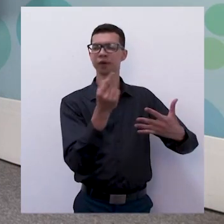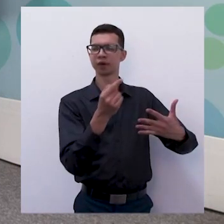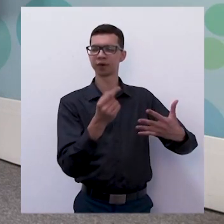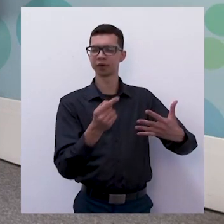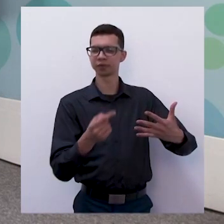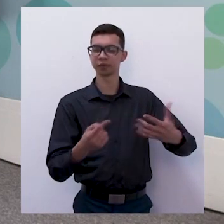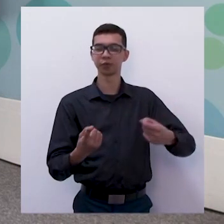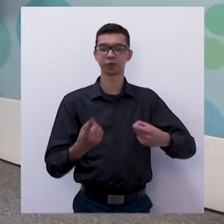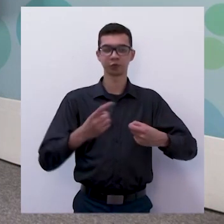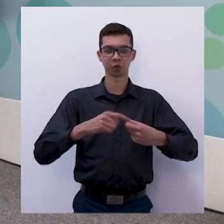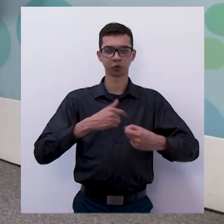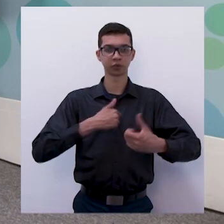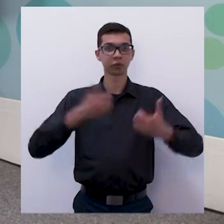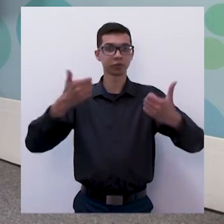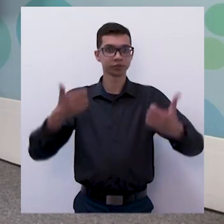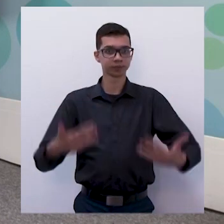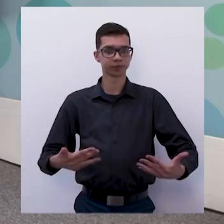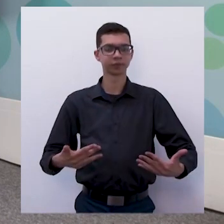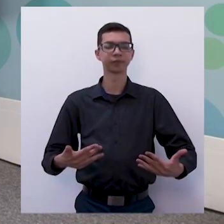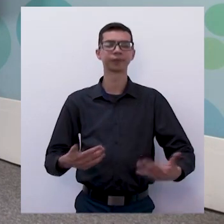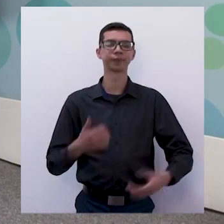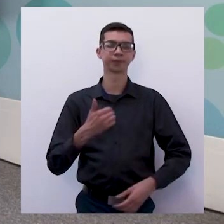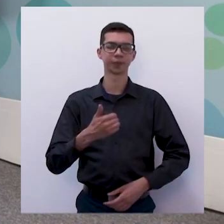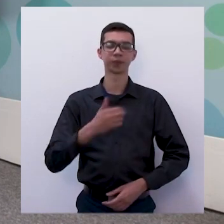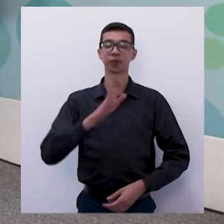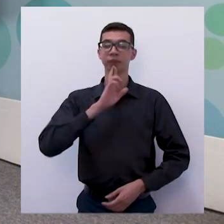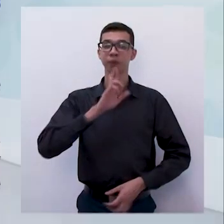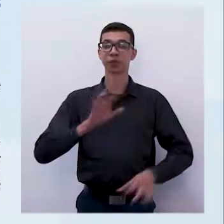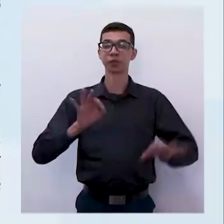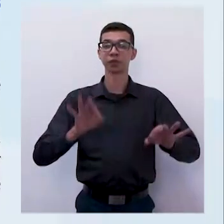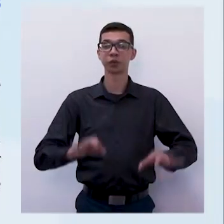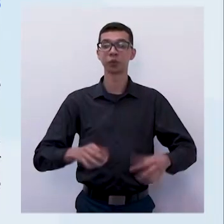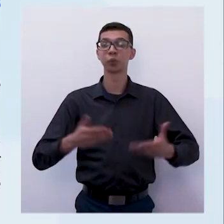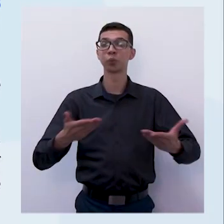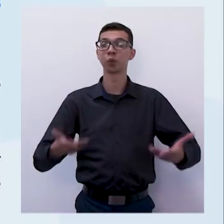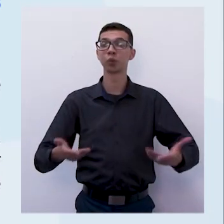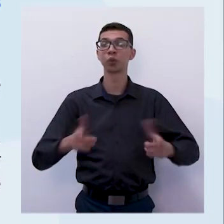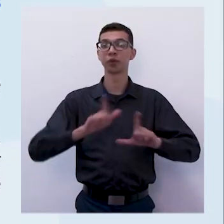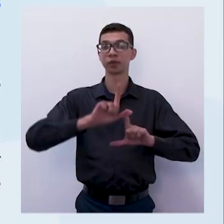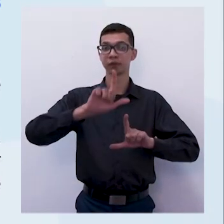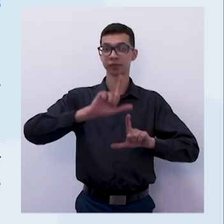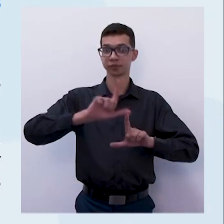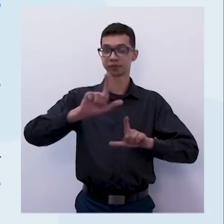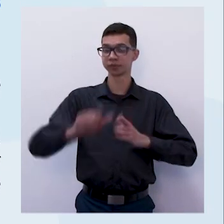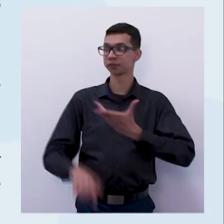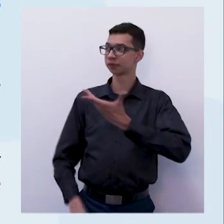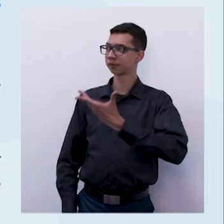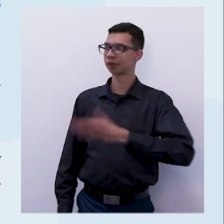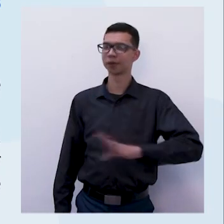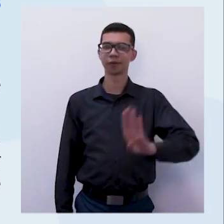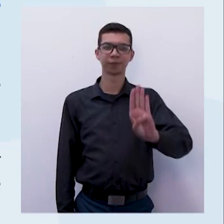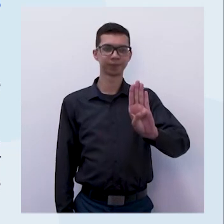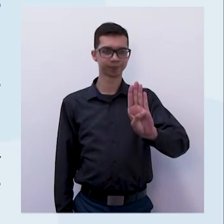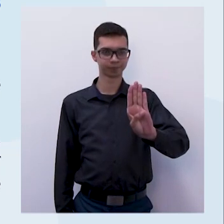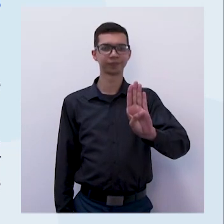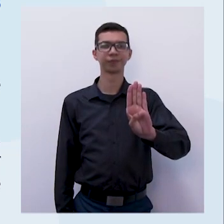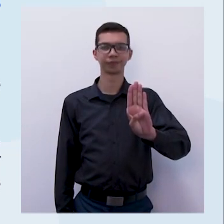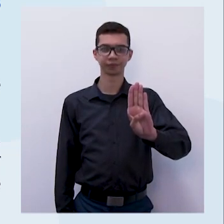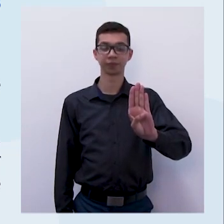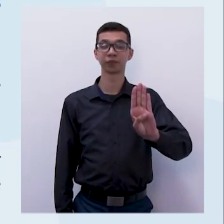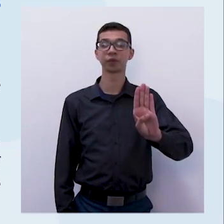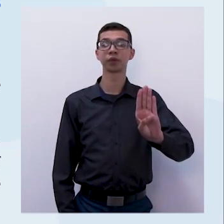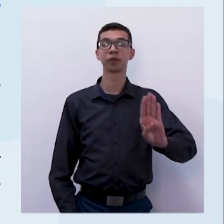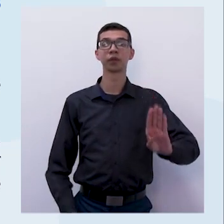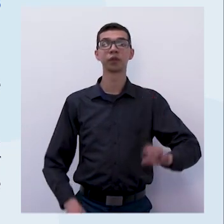o que foi explicado até aqui. A resposta correta, portanto, do nosso exercício é a alternativa B. Pode-se afirmar